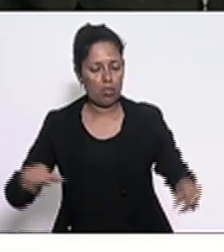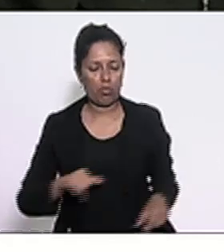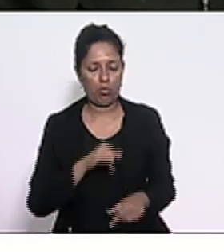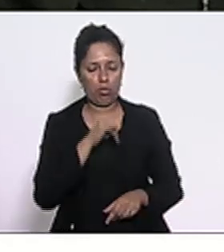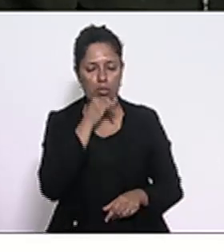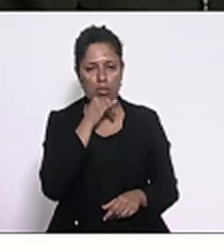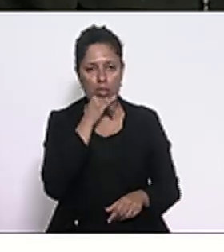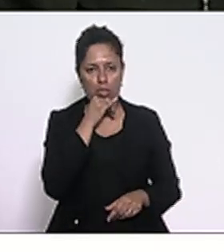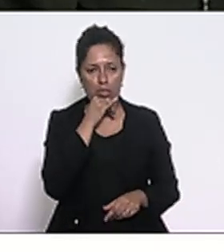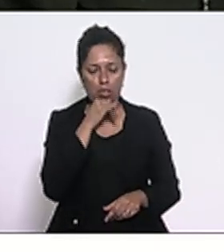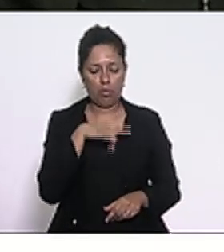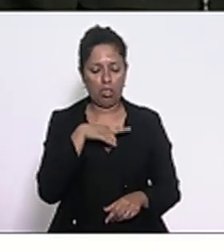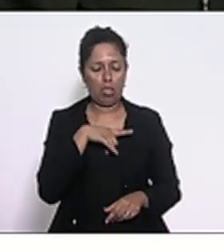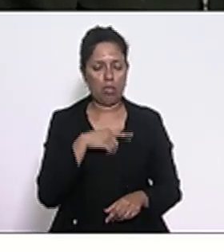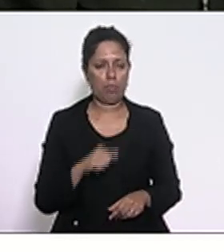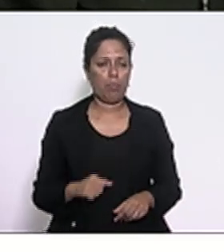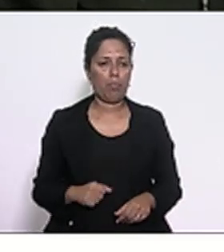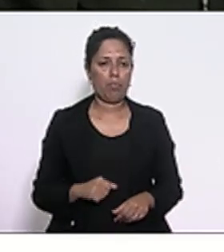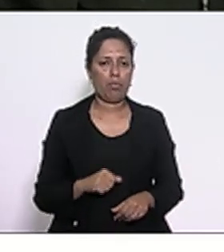centers, com